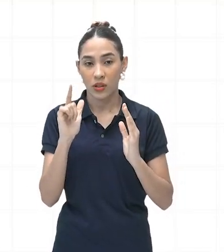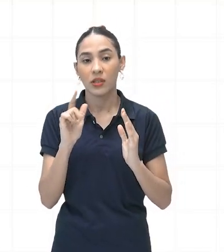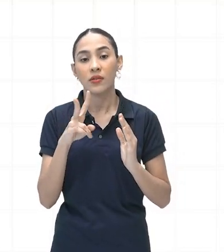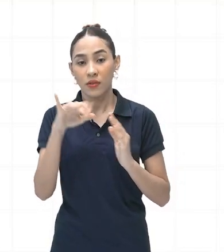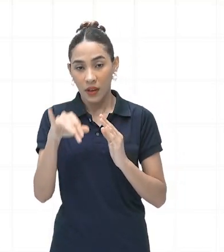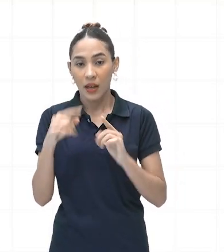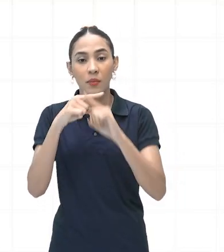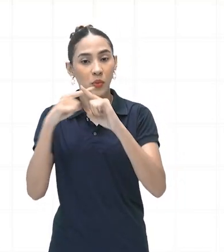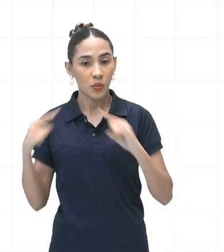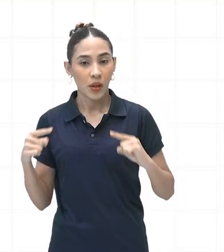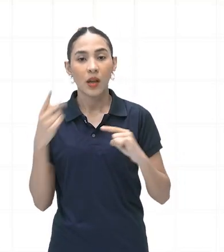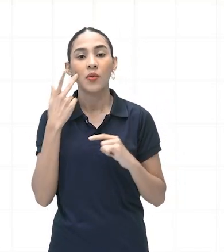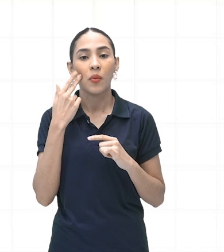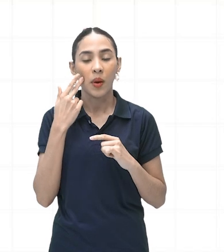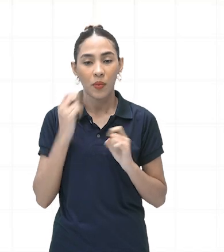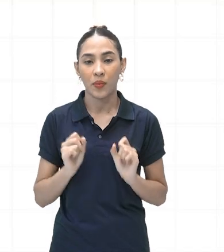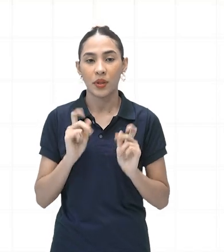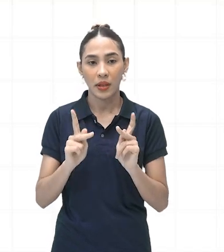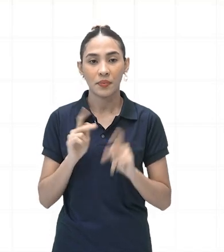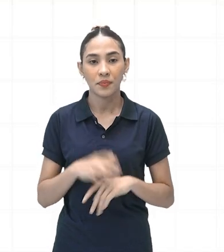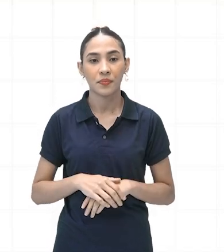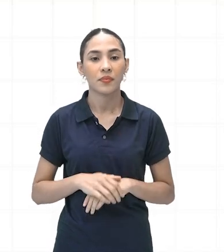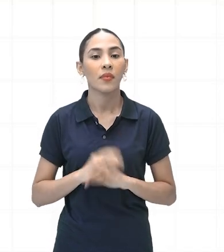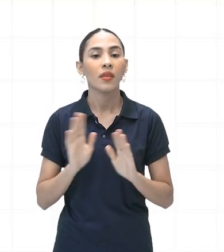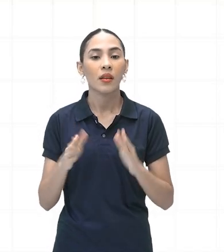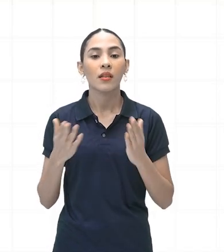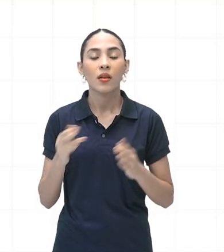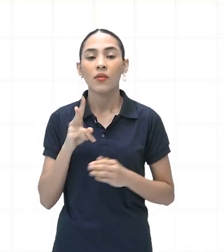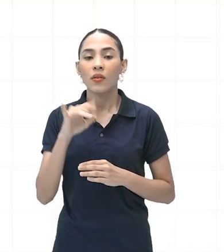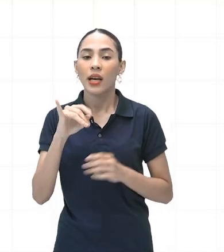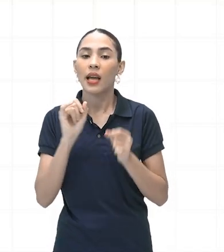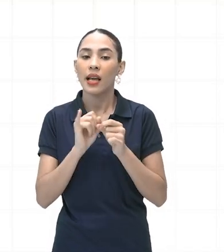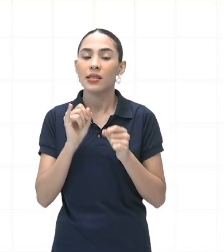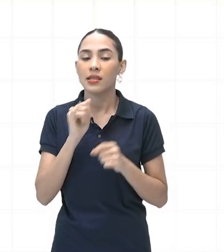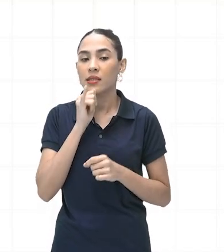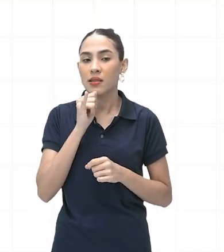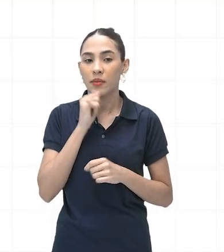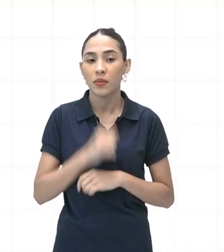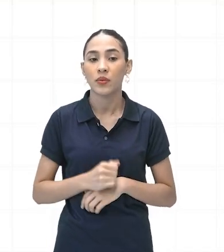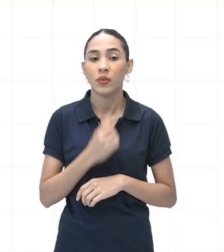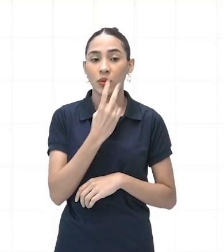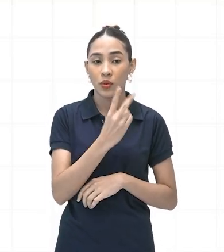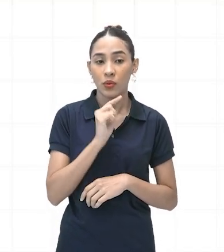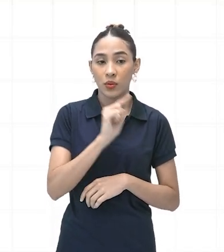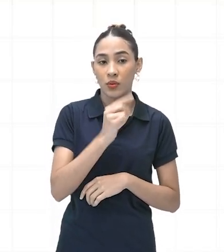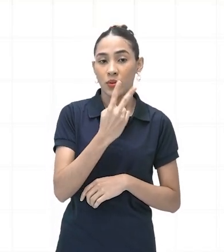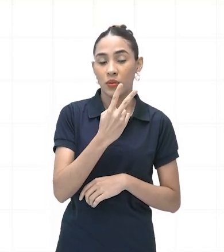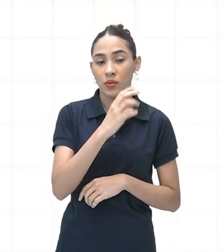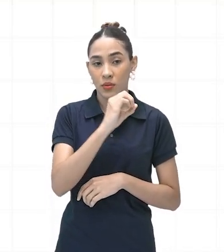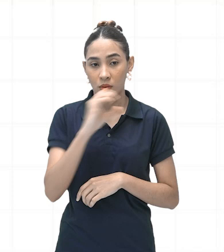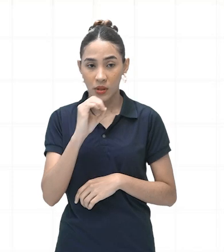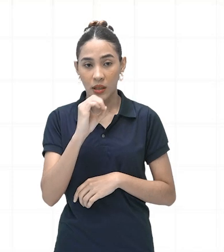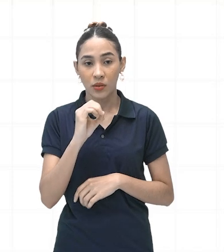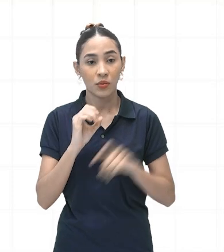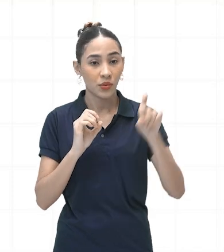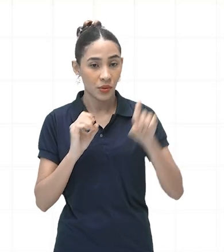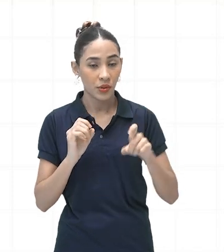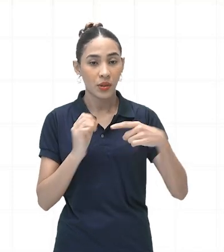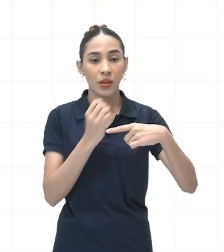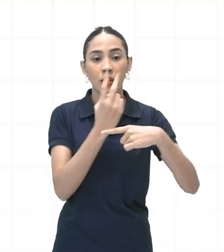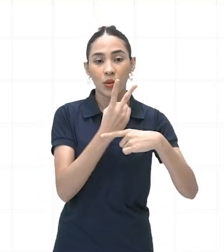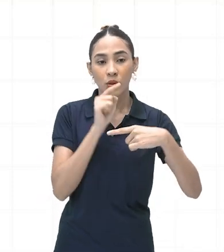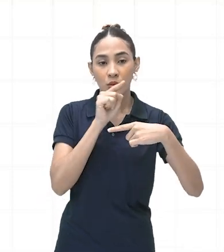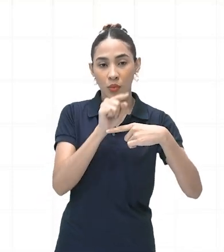vou multiplicá-las. Tudo bem? Então, vai ficar aqui, ó, 2.200 está para x,